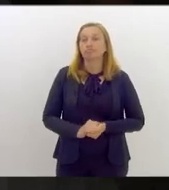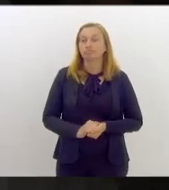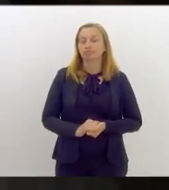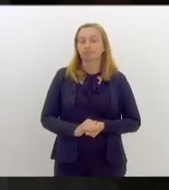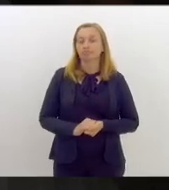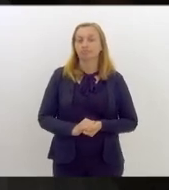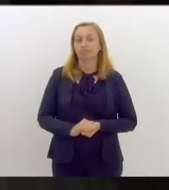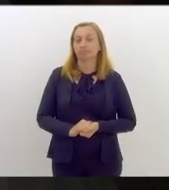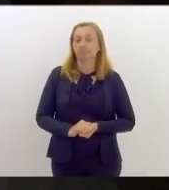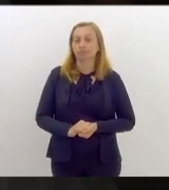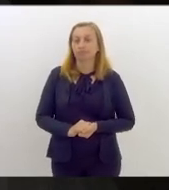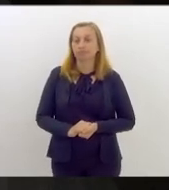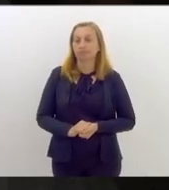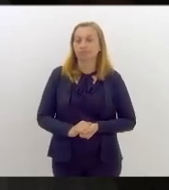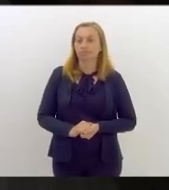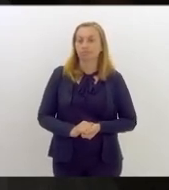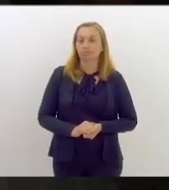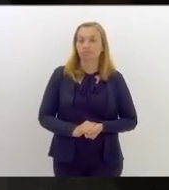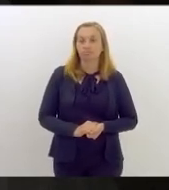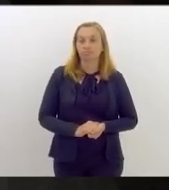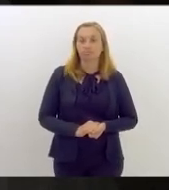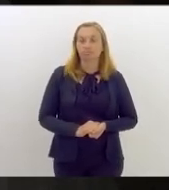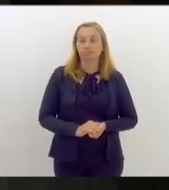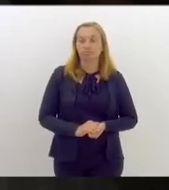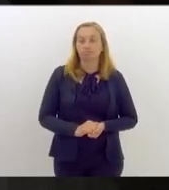E acionamos